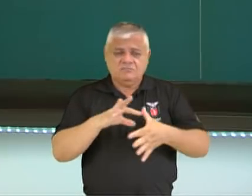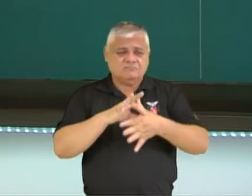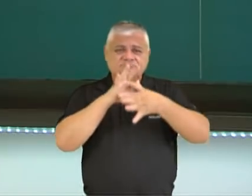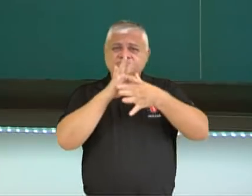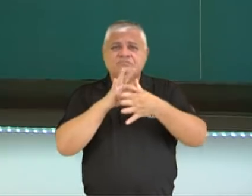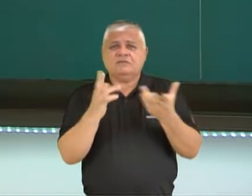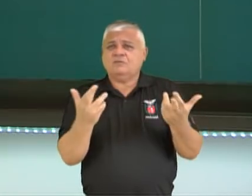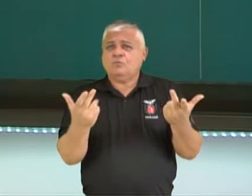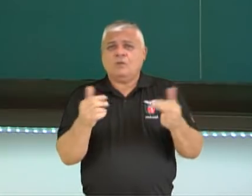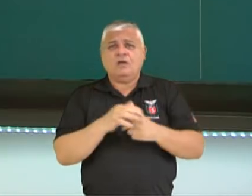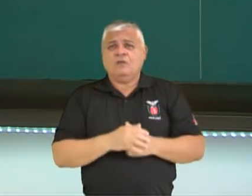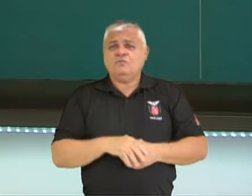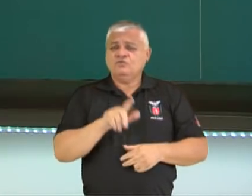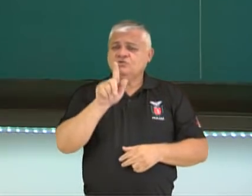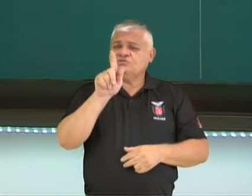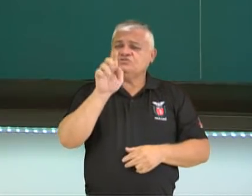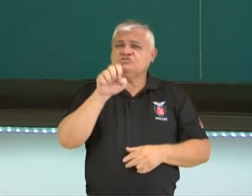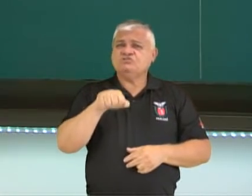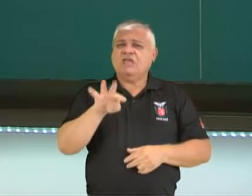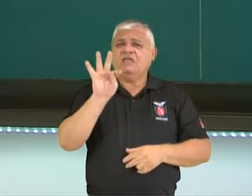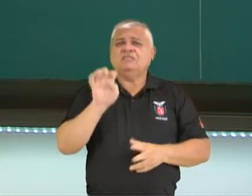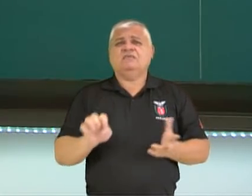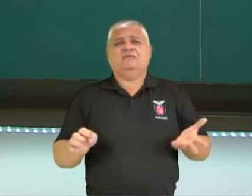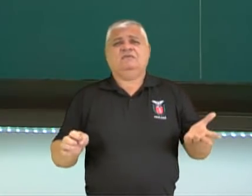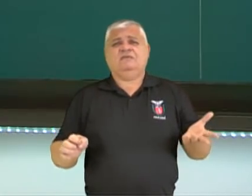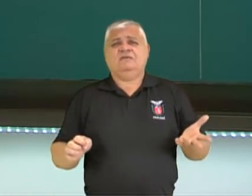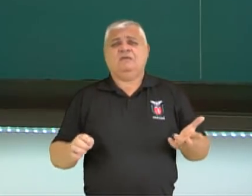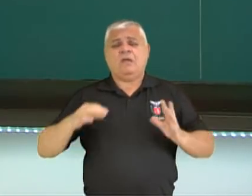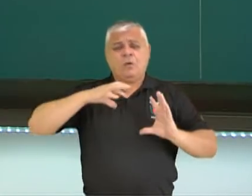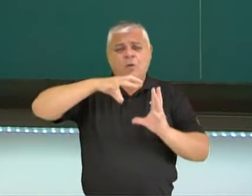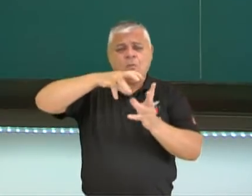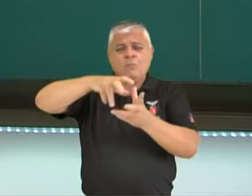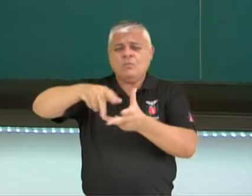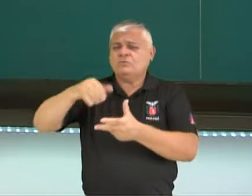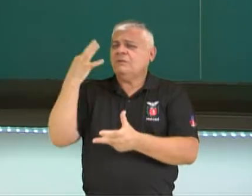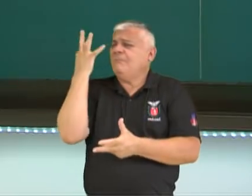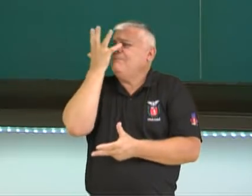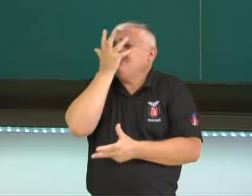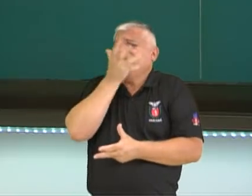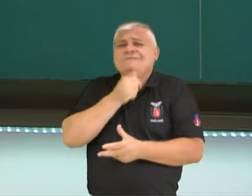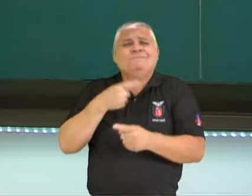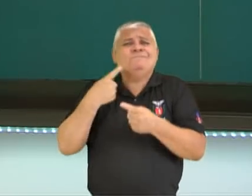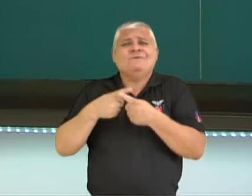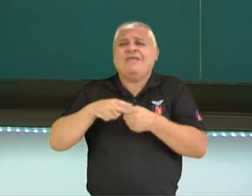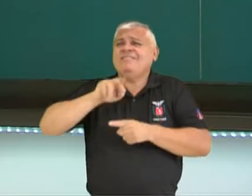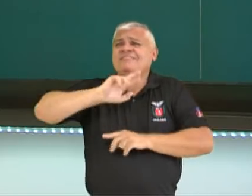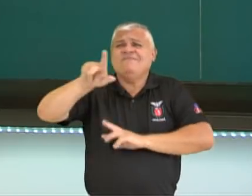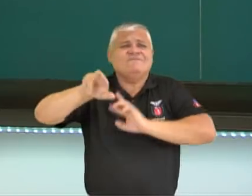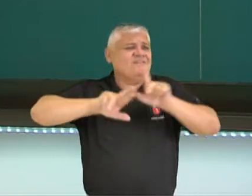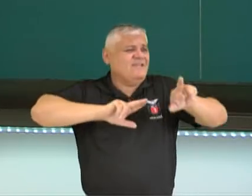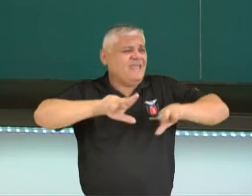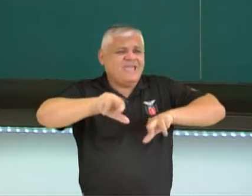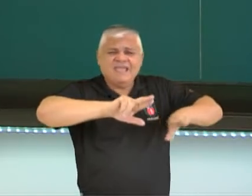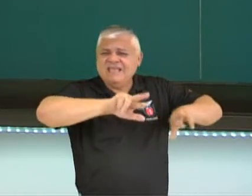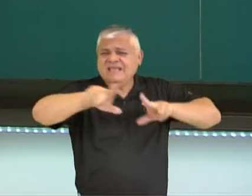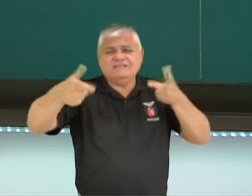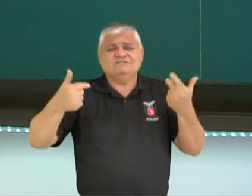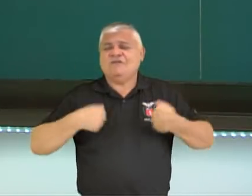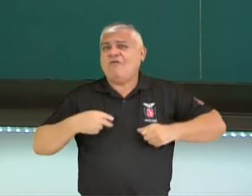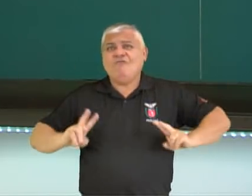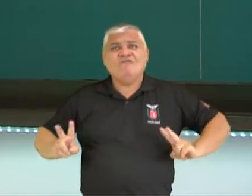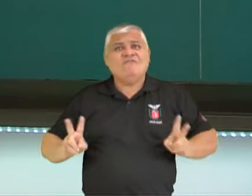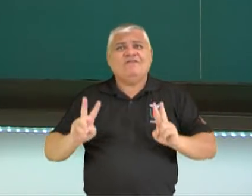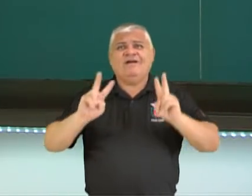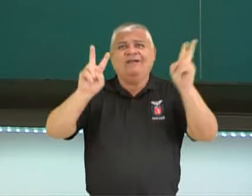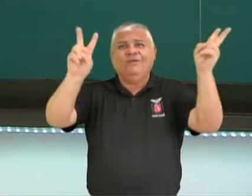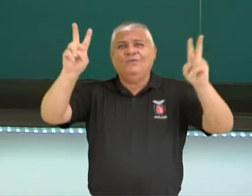termina de dizer para nós? Gente, o mundo é bonito porque somos diferentes. O mundo é rico,